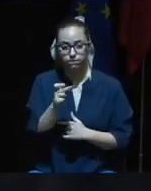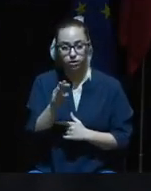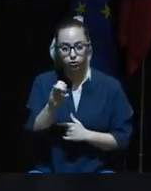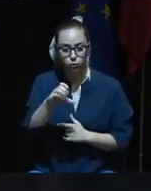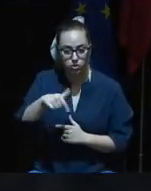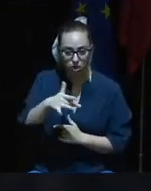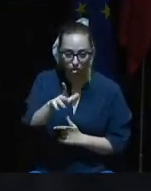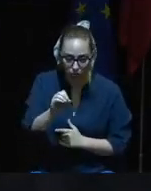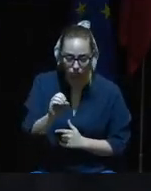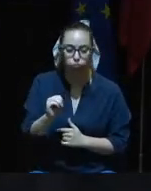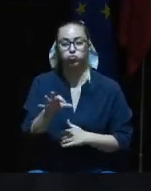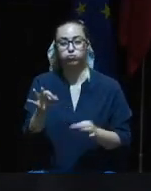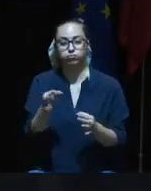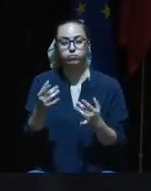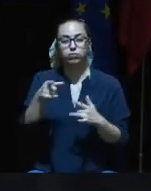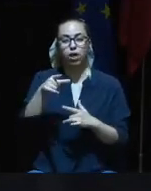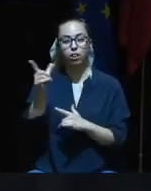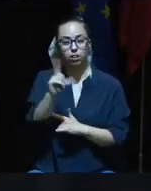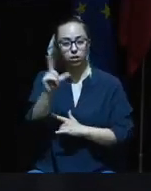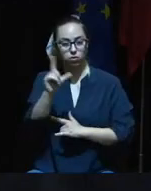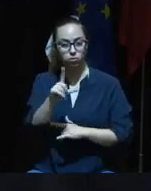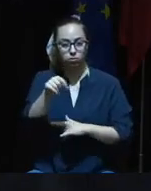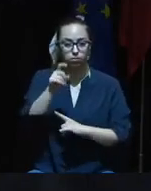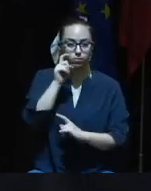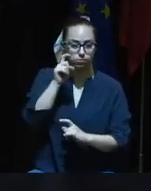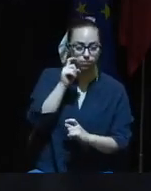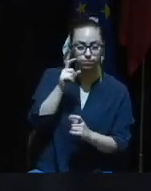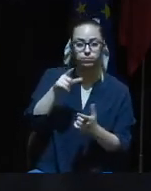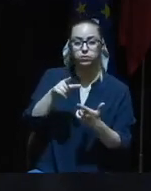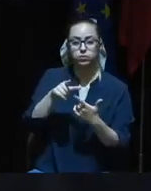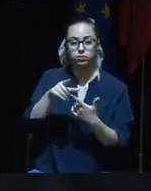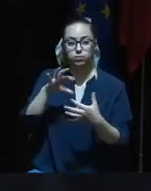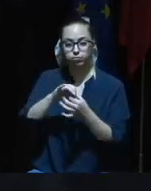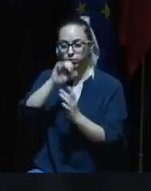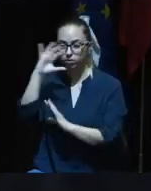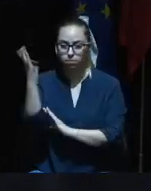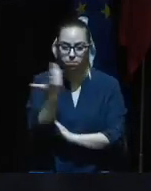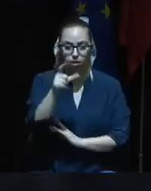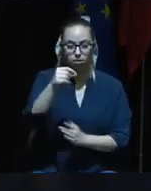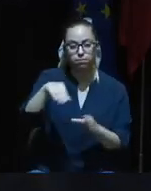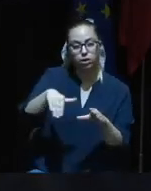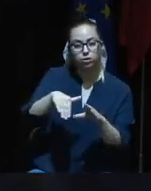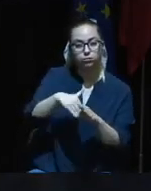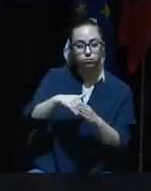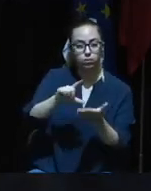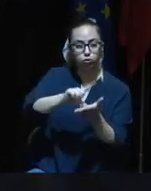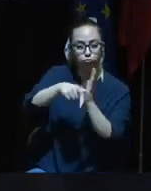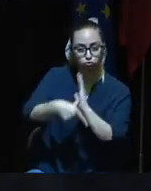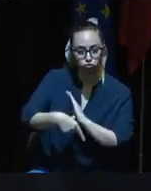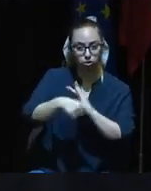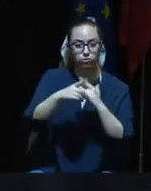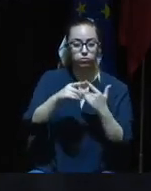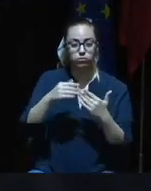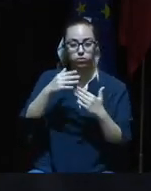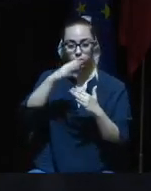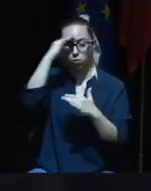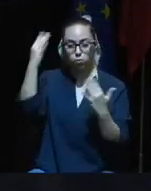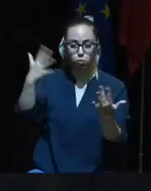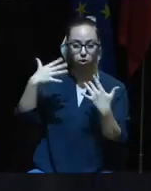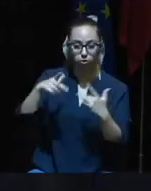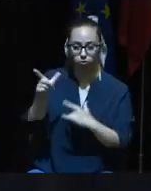equipas do plano Metropolitano de adaptação às alterações climáticas e também do projeto ondas de calor em Lisboa Portugal é o segundo país